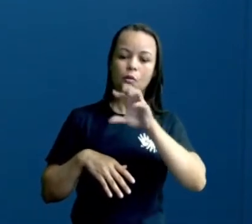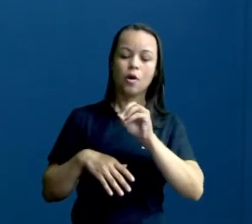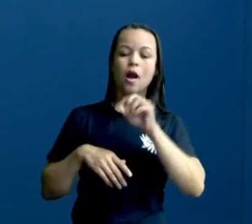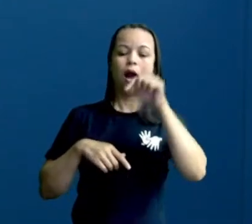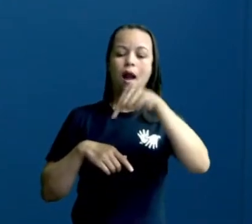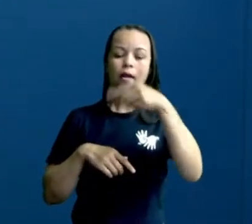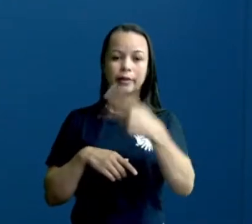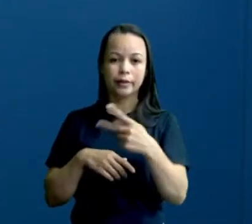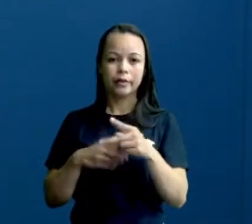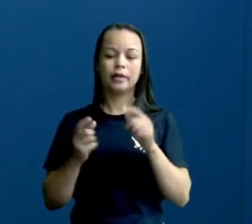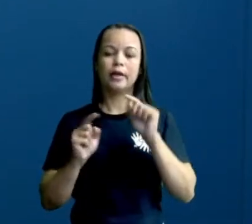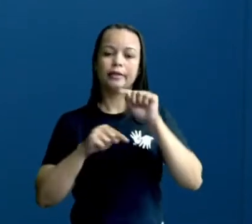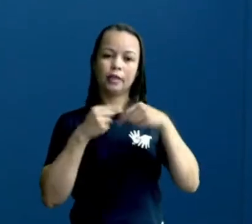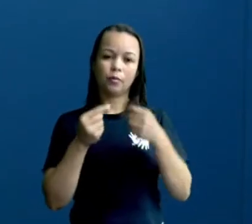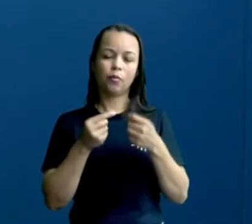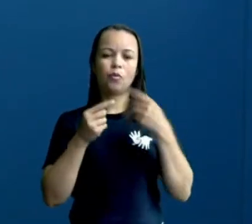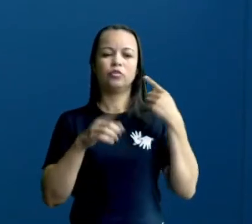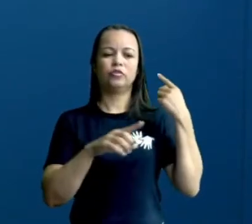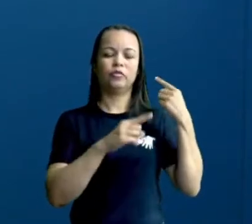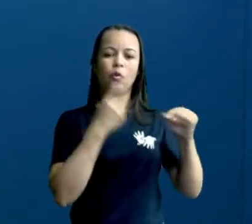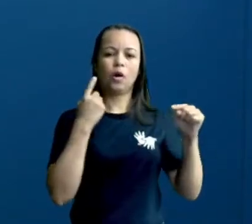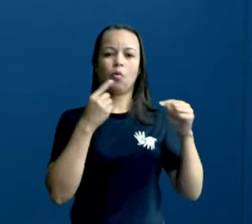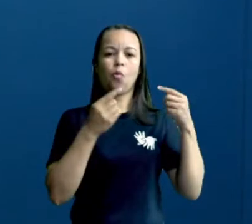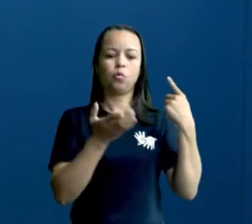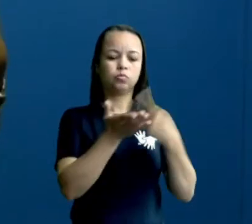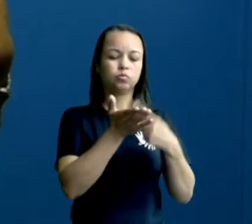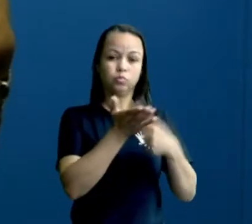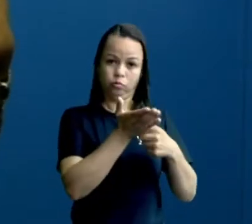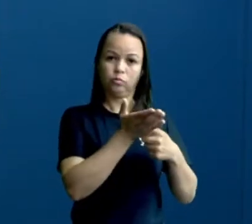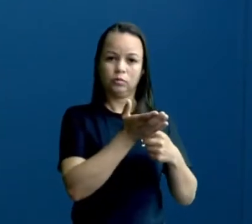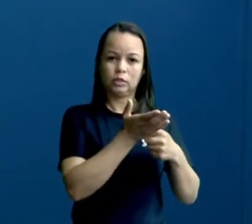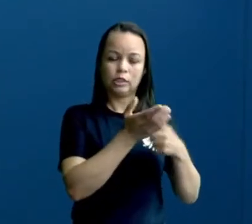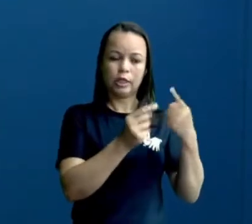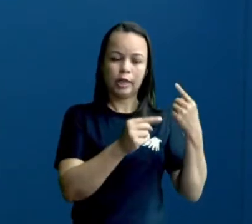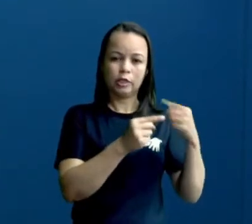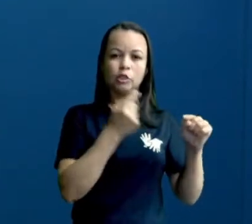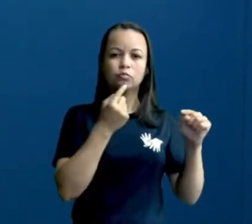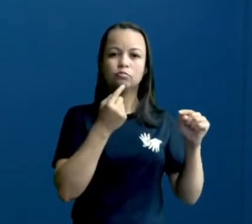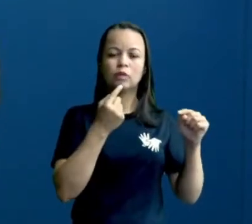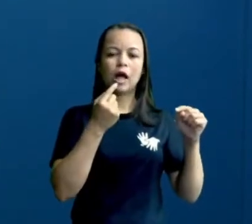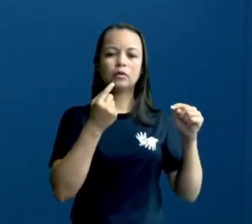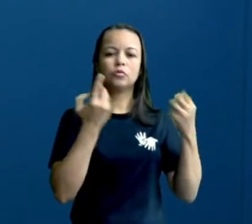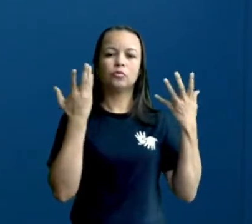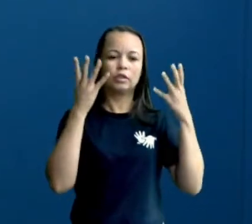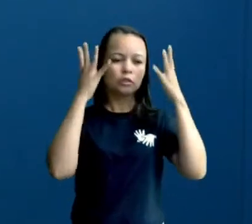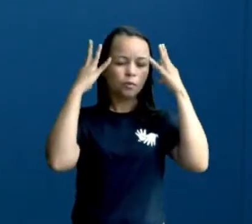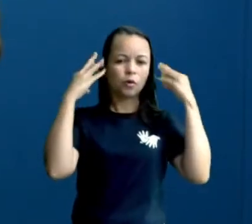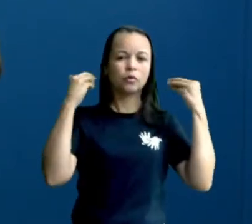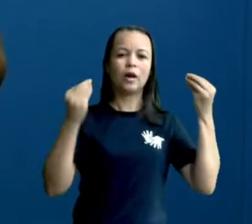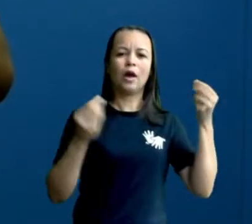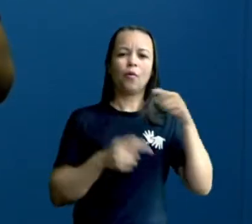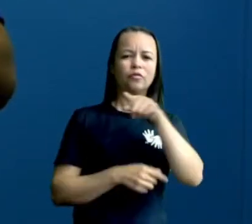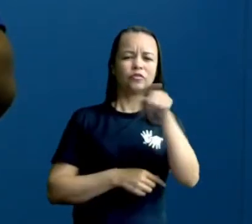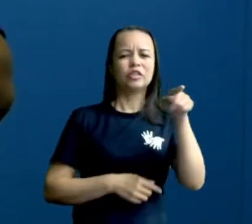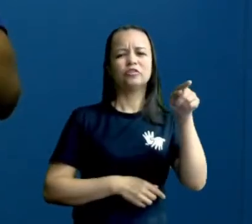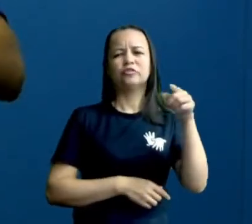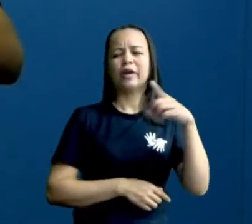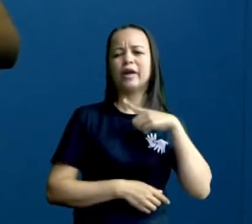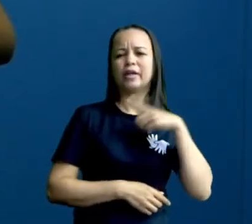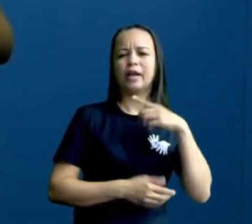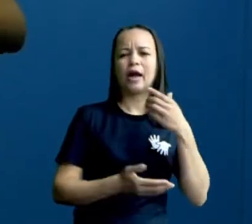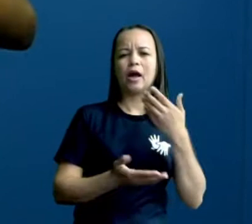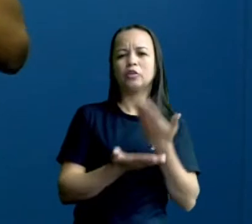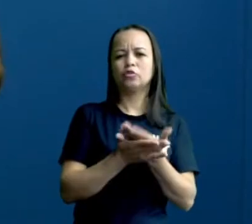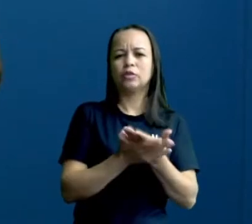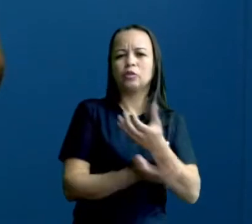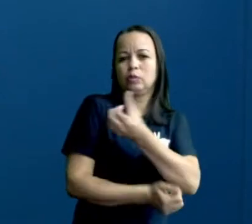de acordo lá em Portugal, que quando vocês chegarem lá no 6º ano, vocês vão entender o que foi isso. Houve uma quebra de acordo. Todo